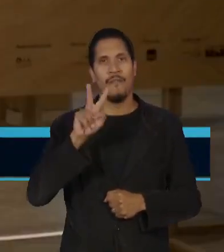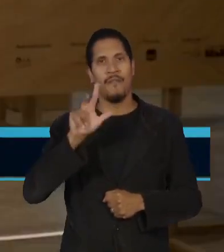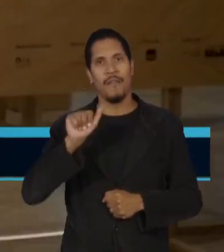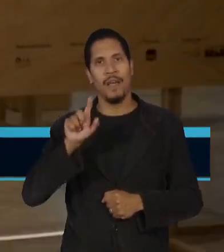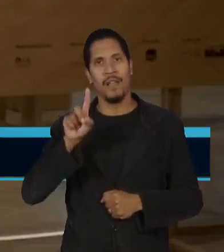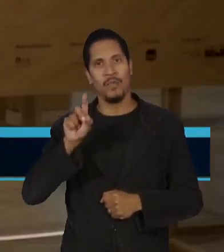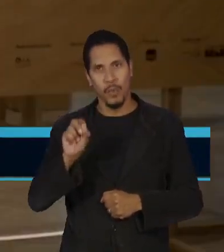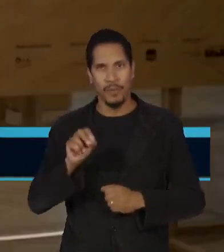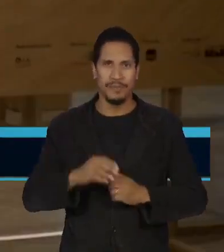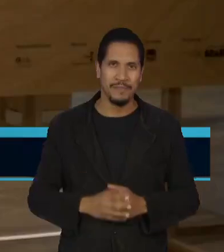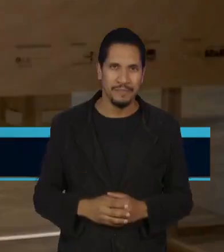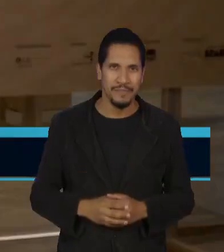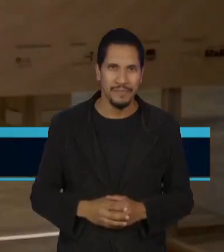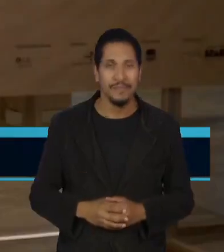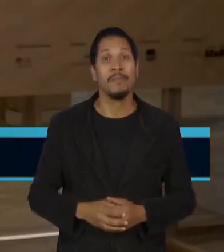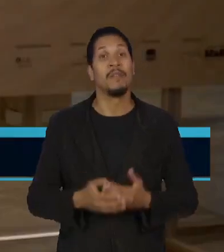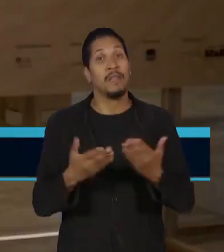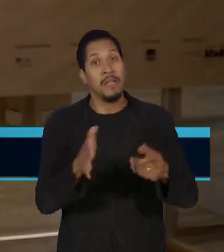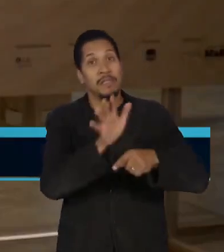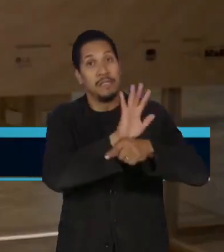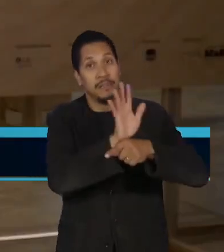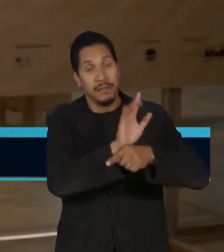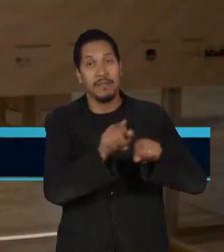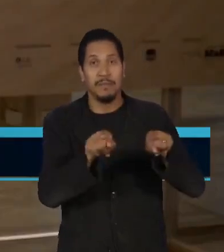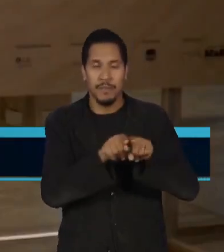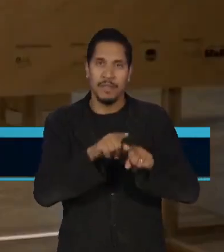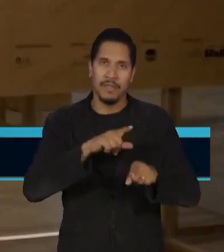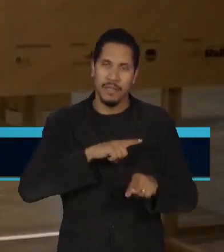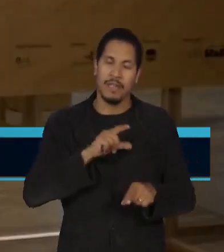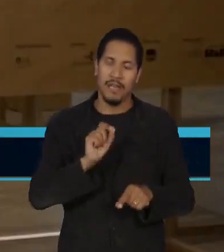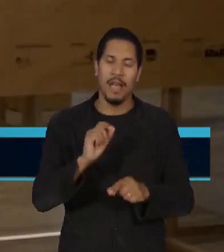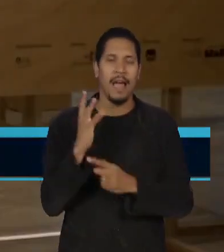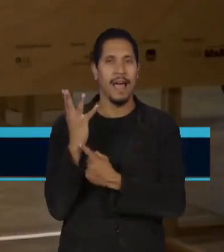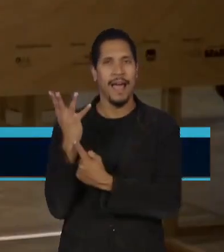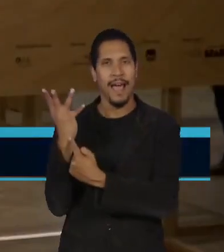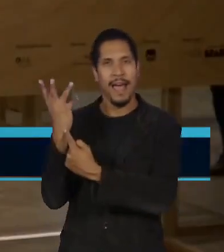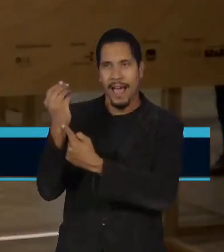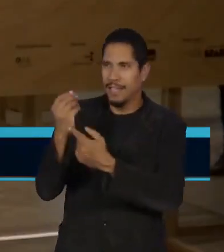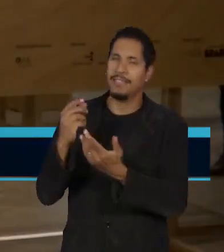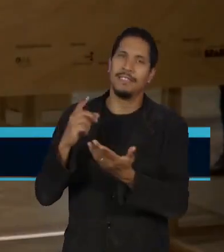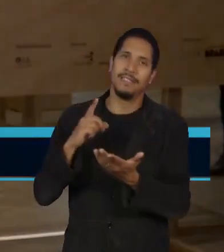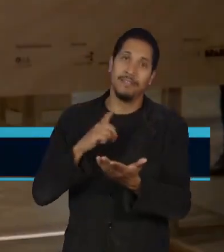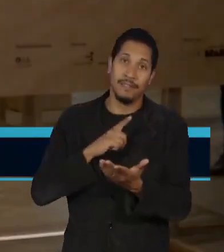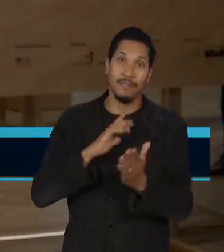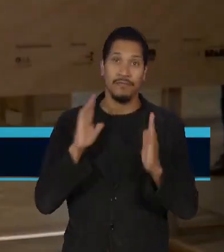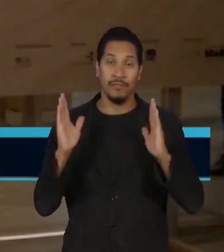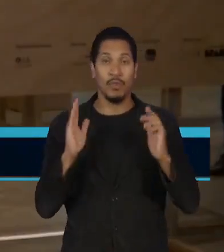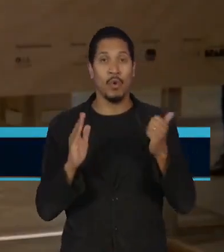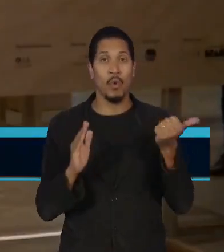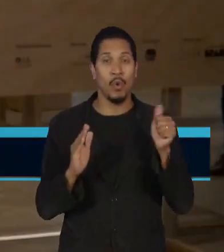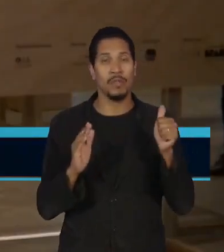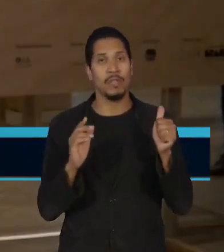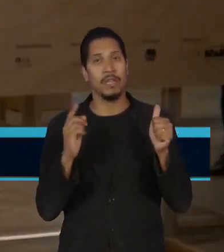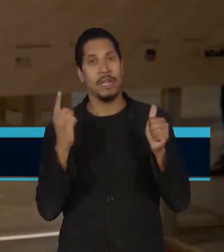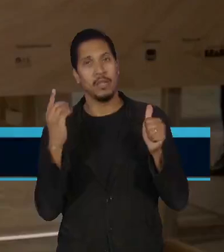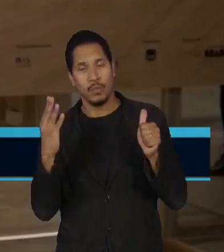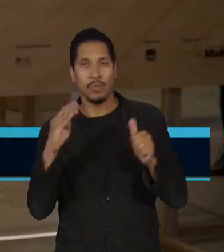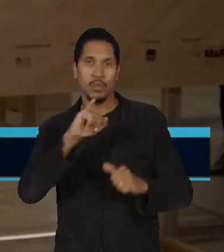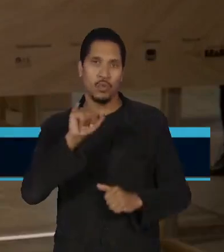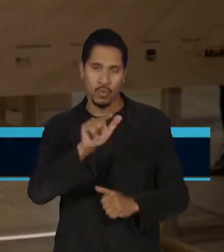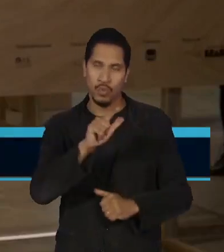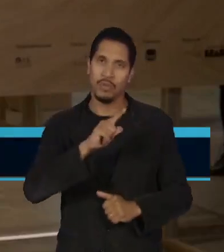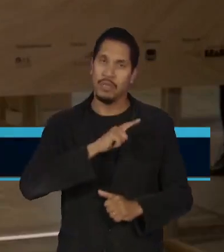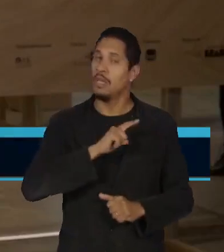claro, se falamos de Cinemateca, a sétima arte está presente. Entre os dias 11 e 14 de julho, a exposição